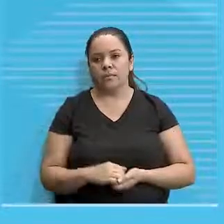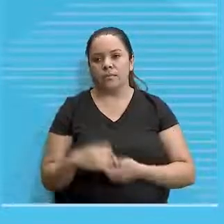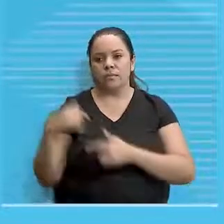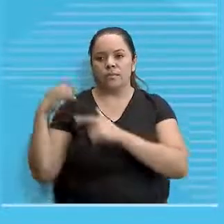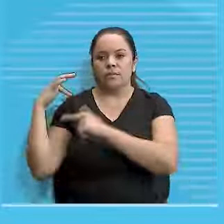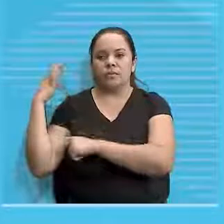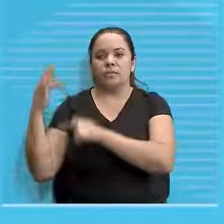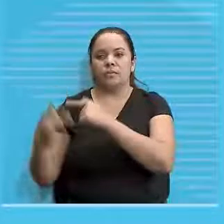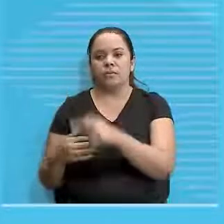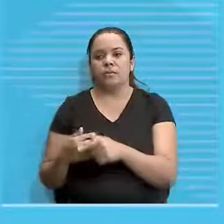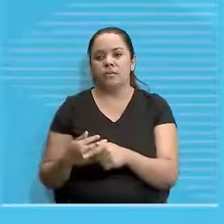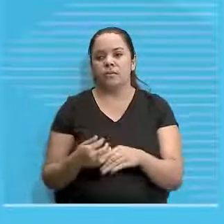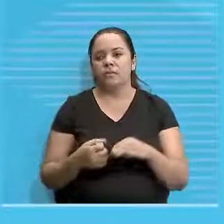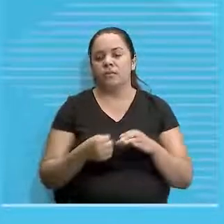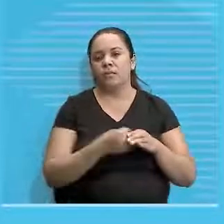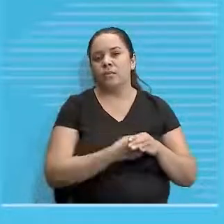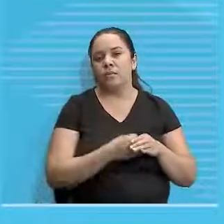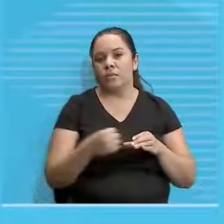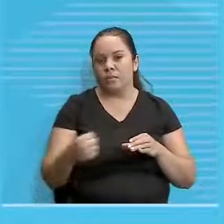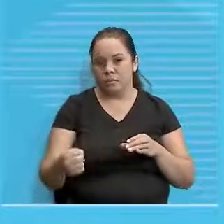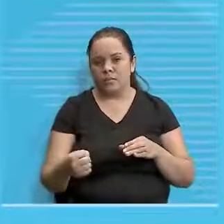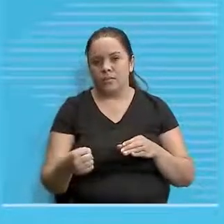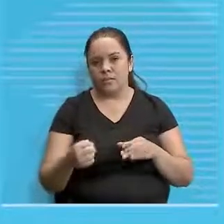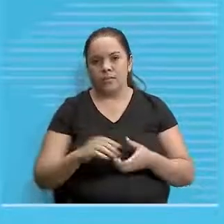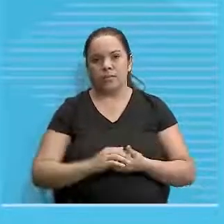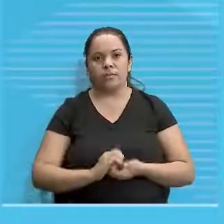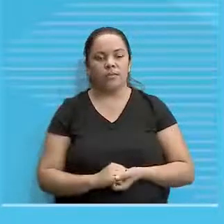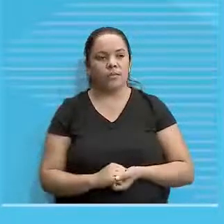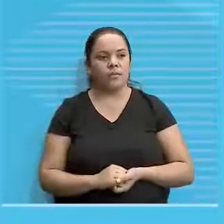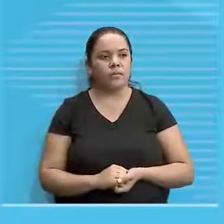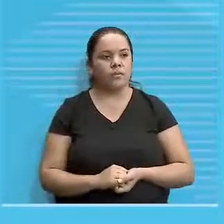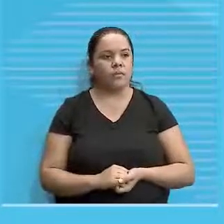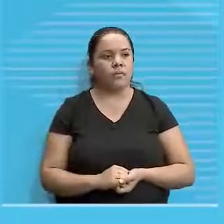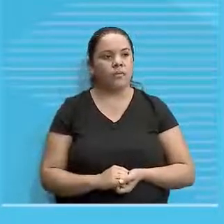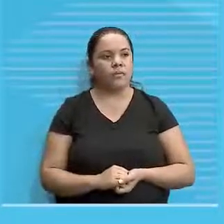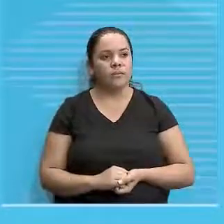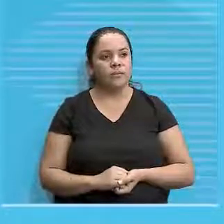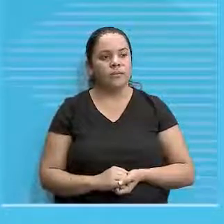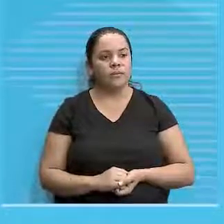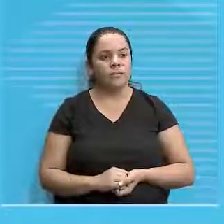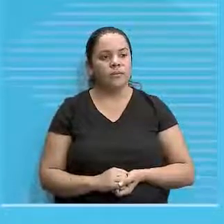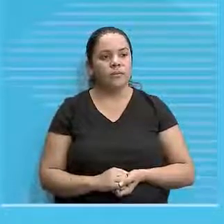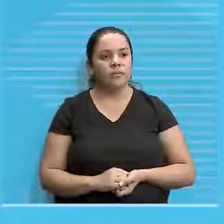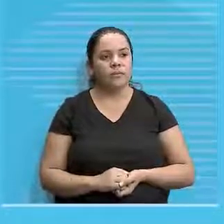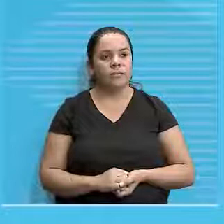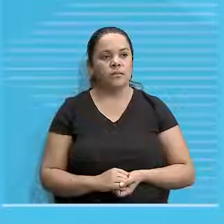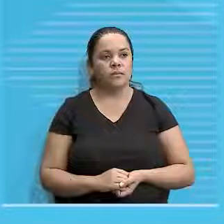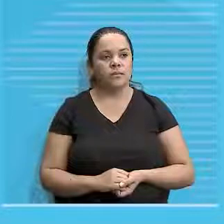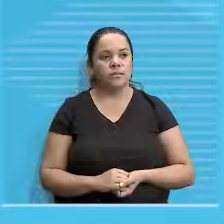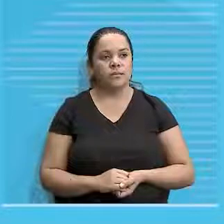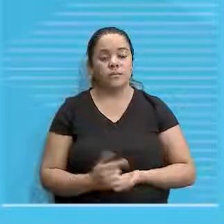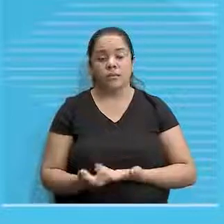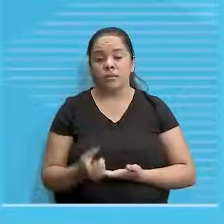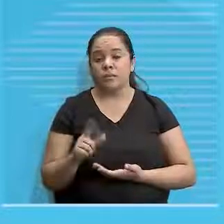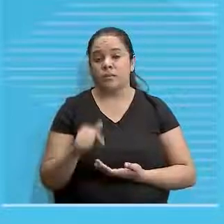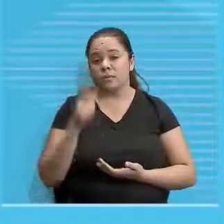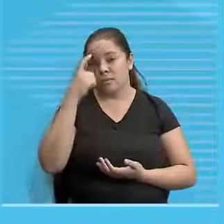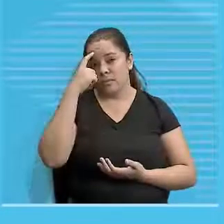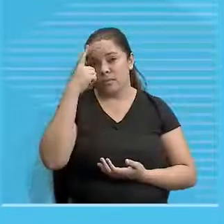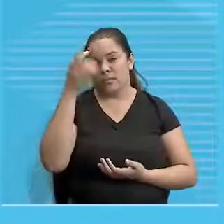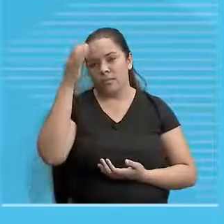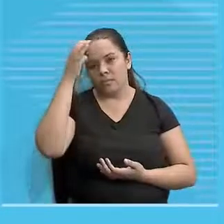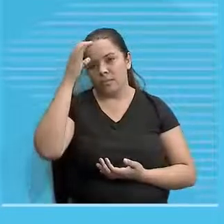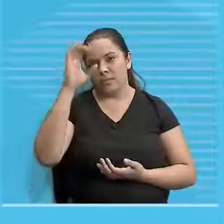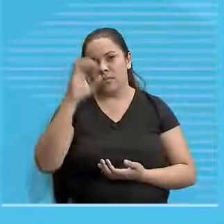uma cultura que vinha do pai e dos pais deles. E assim, ó, a gente vai, essa é a ideia da cultura, né? Ela